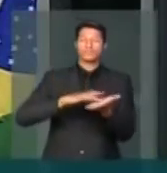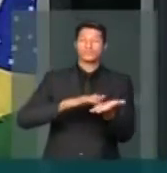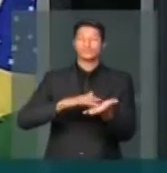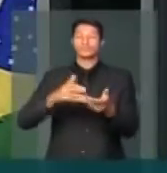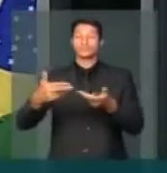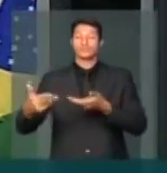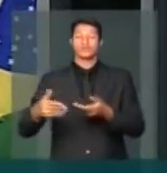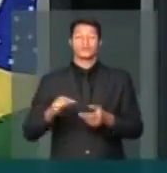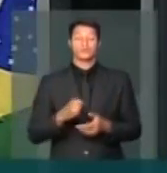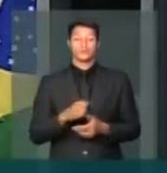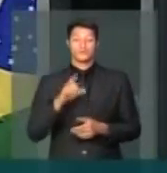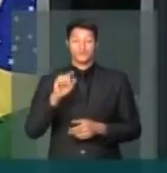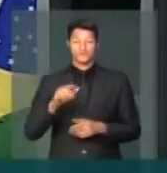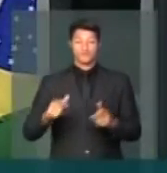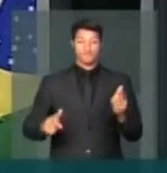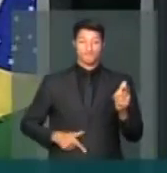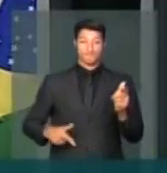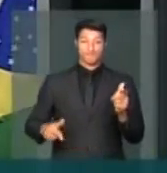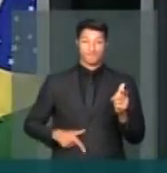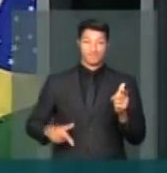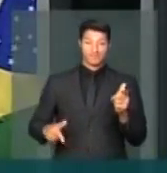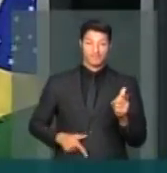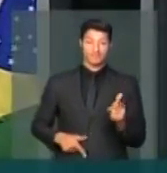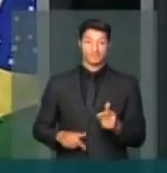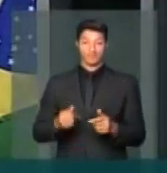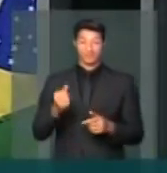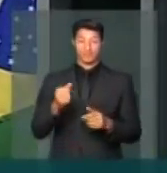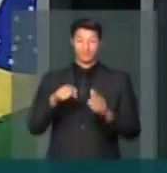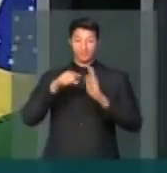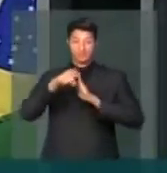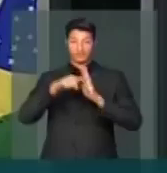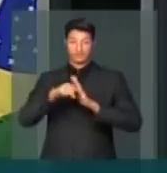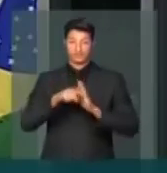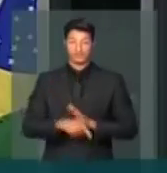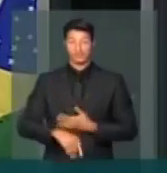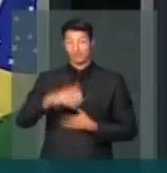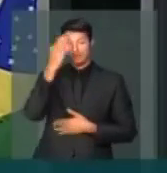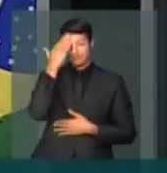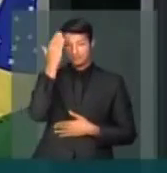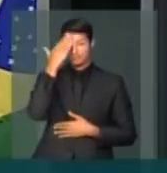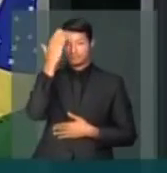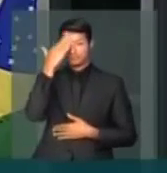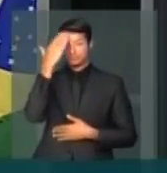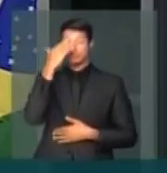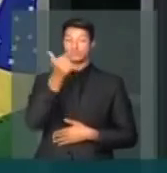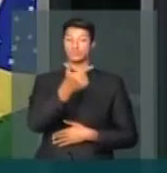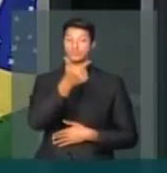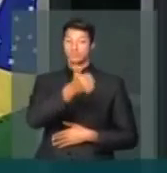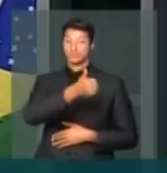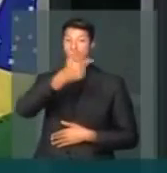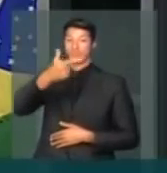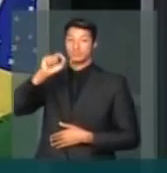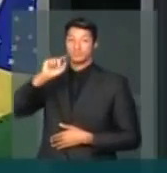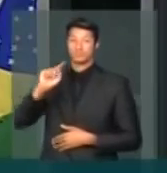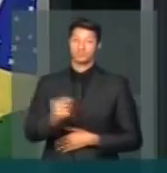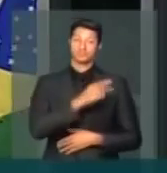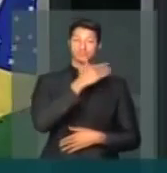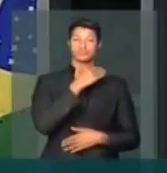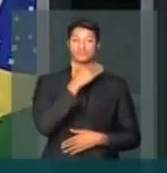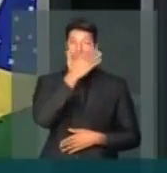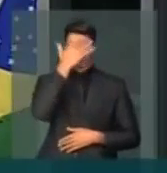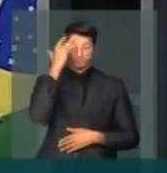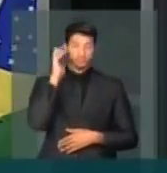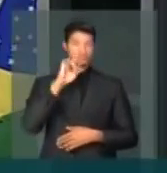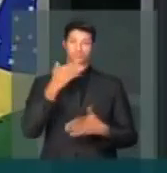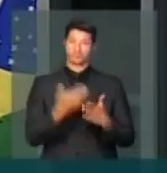que esses desarmamentistas consultaram para saber que 120 mil vidas não